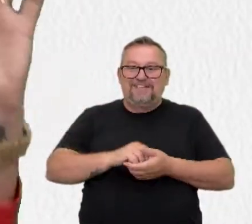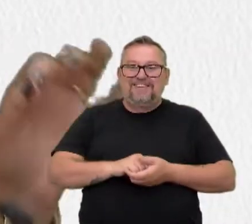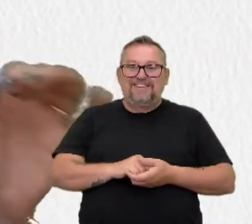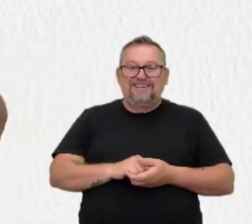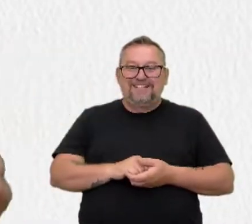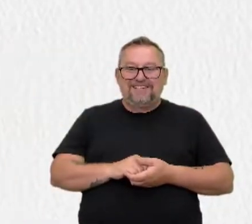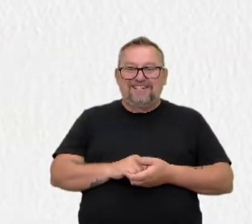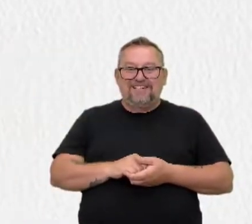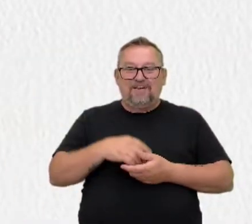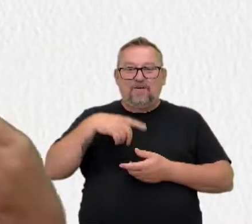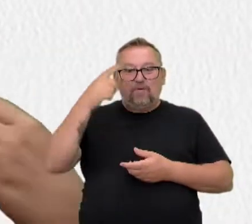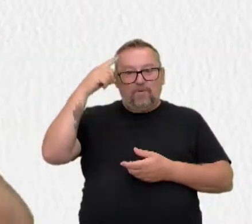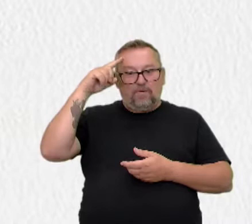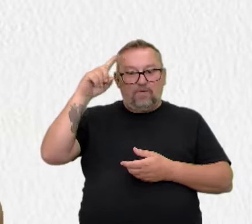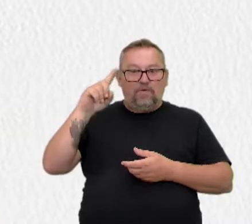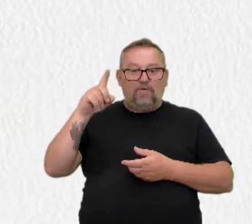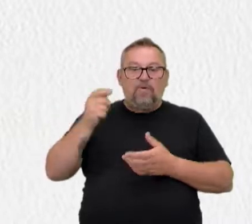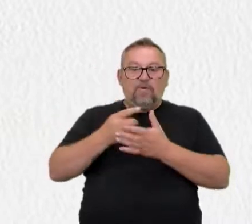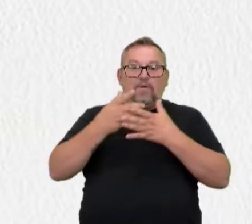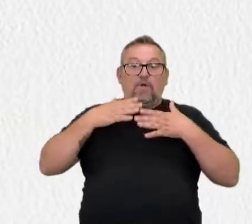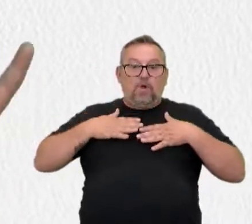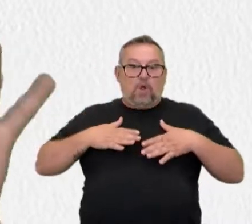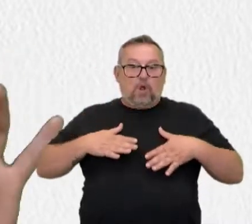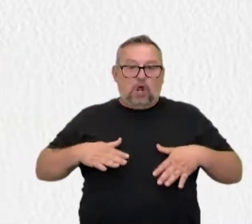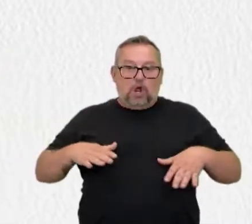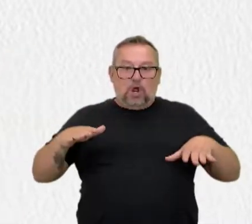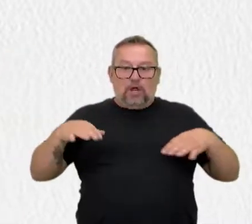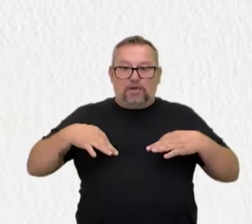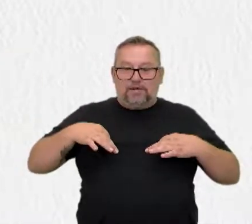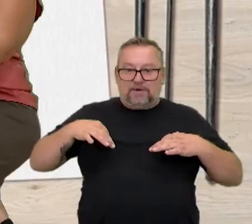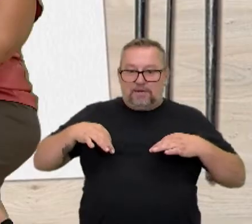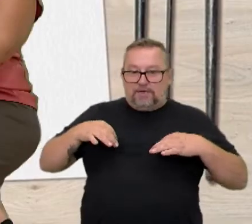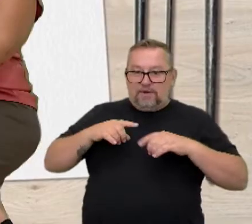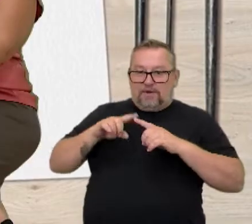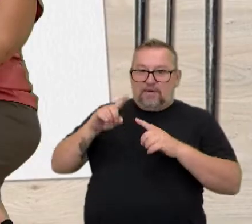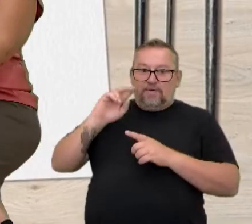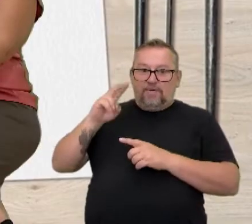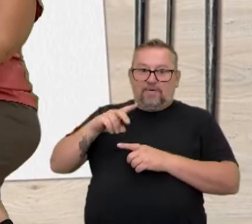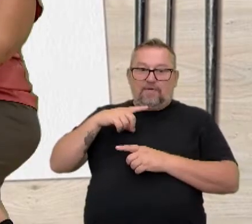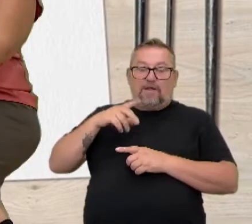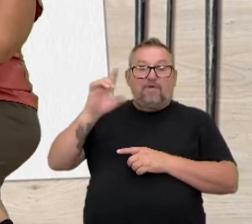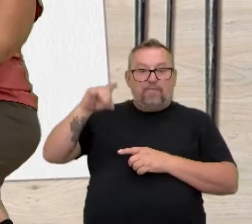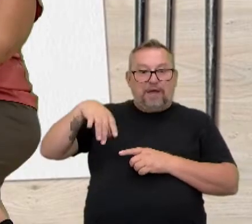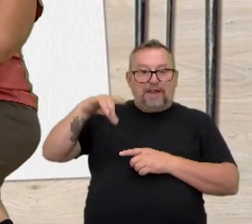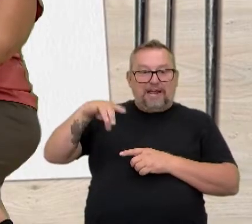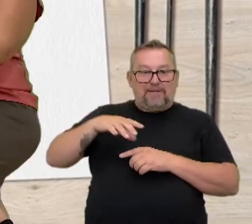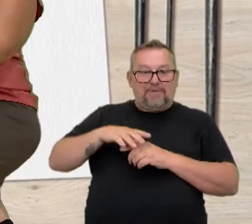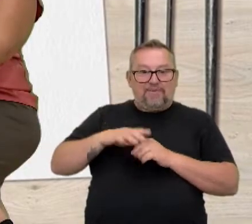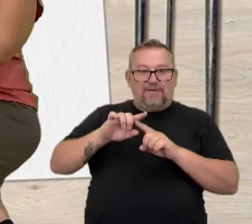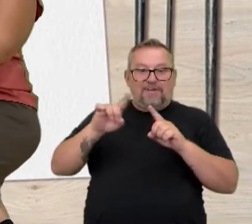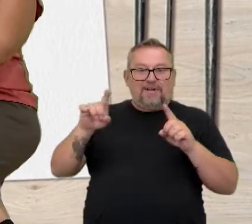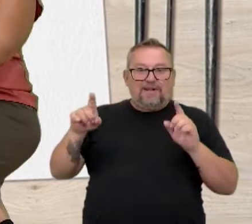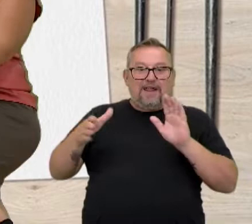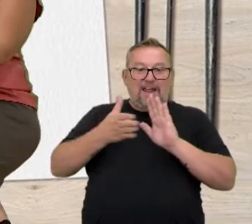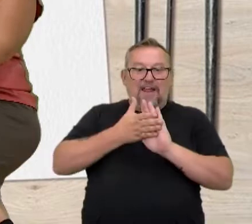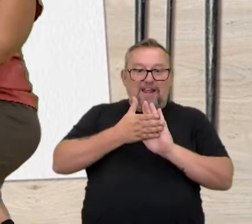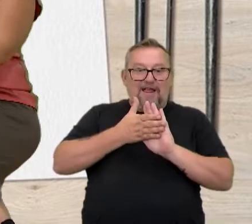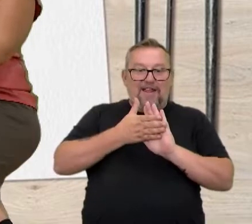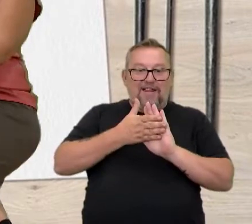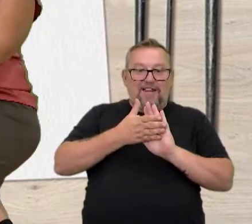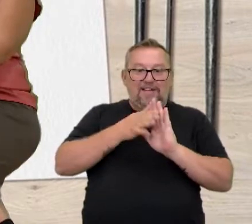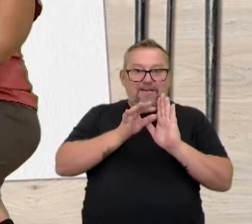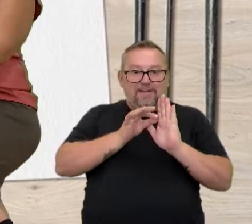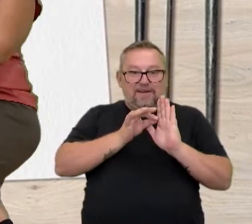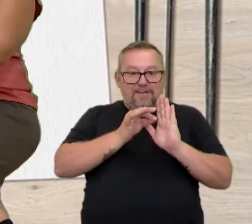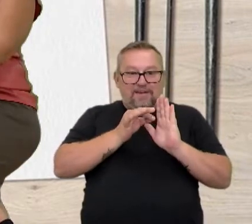E outro dia eu peguei e comprei uma roupa, falei pro meu marido, ó, comprei essa roupa pra Julinha, porque estava em promoção. Aí tinha aquela etiqueta vermelha em cima, né? A gente